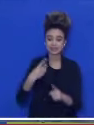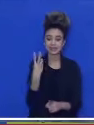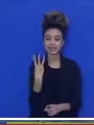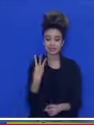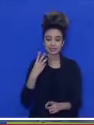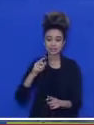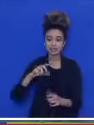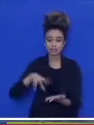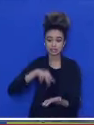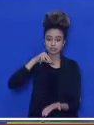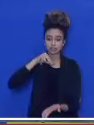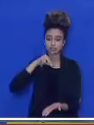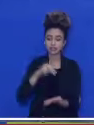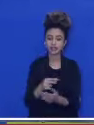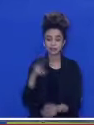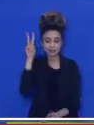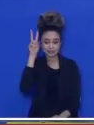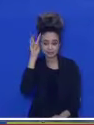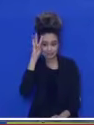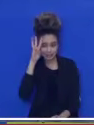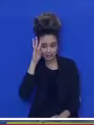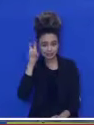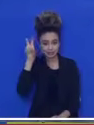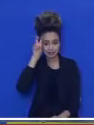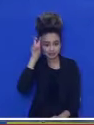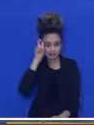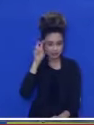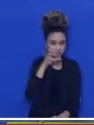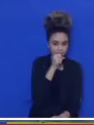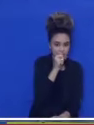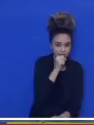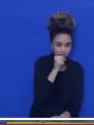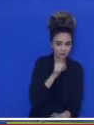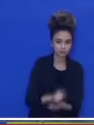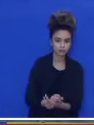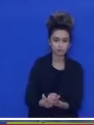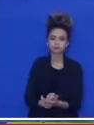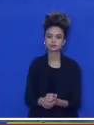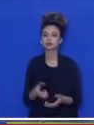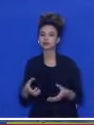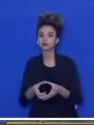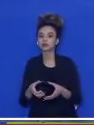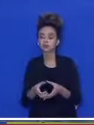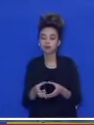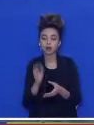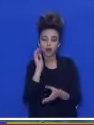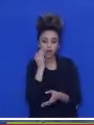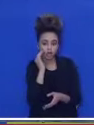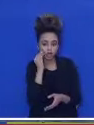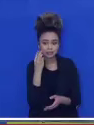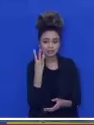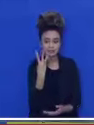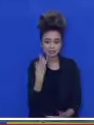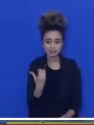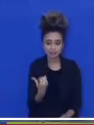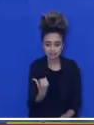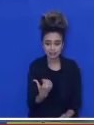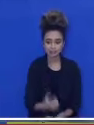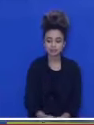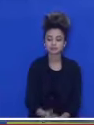três sorteios semanais, às terças, quintas e sábados. Bola rosa, número 36. Rosa,